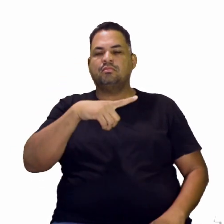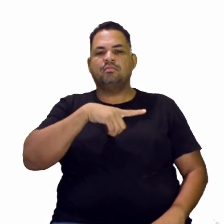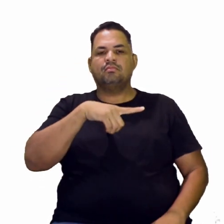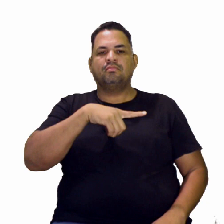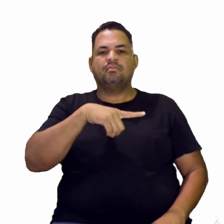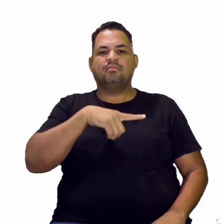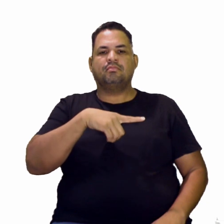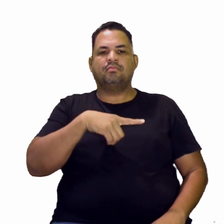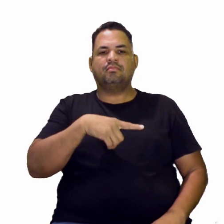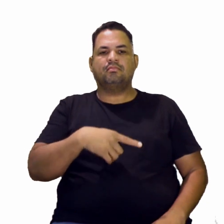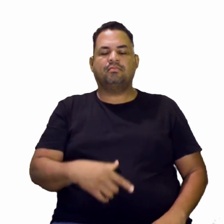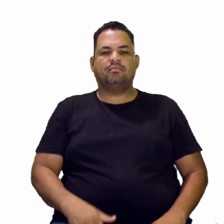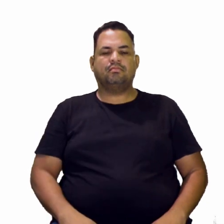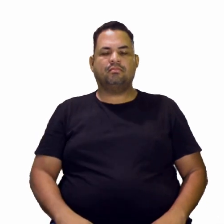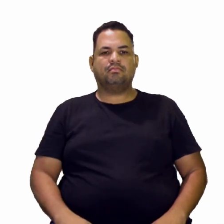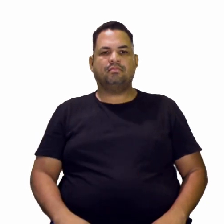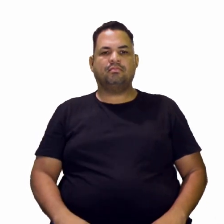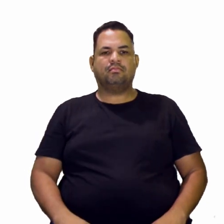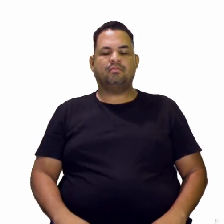existe uma